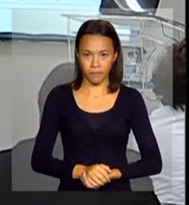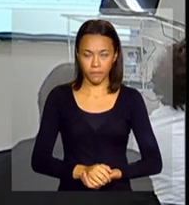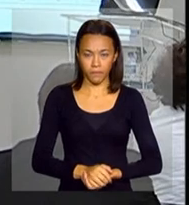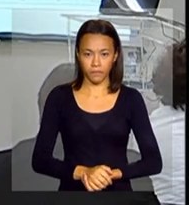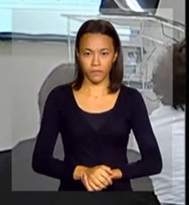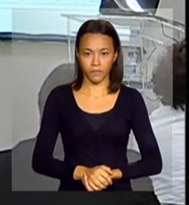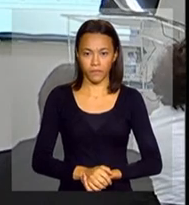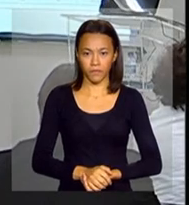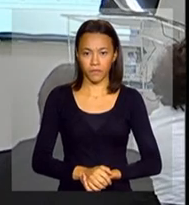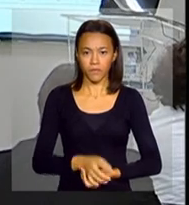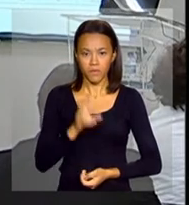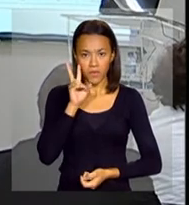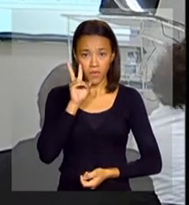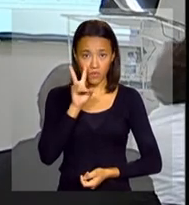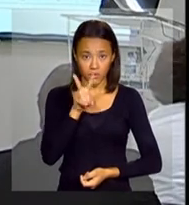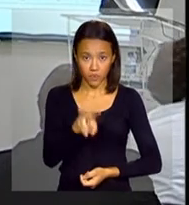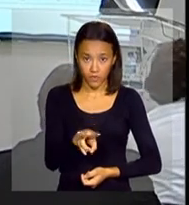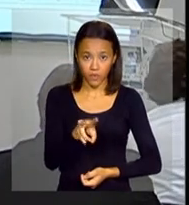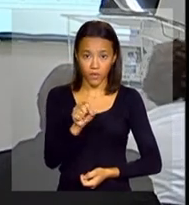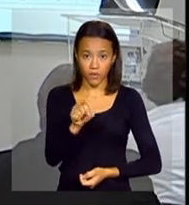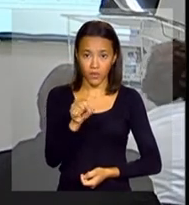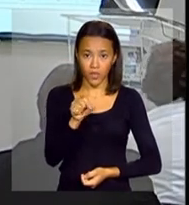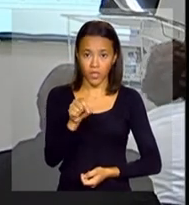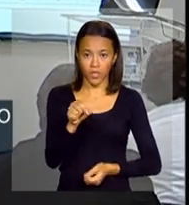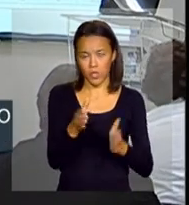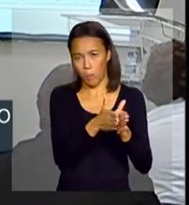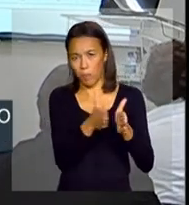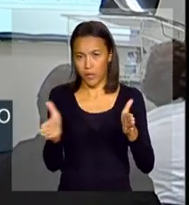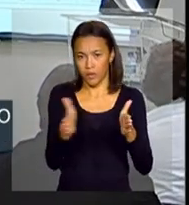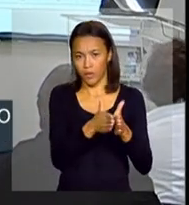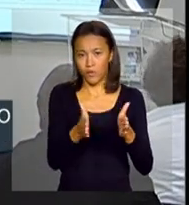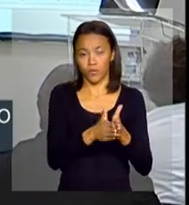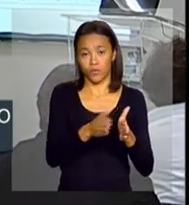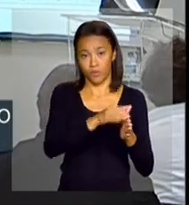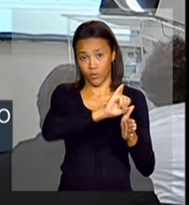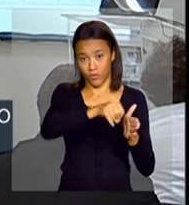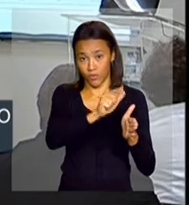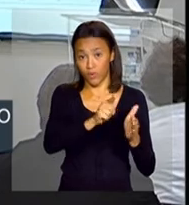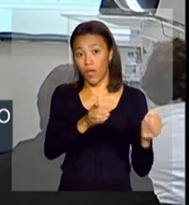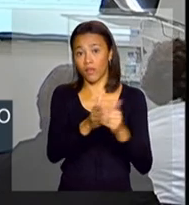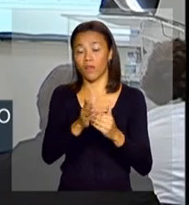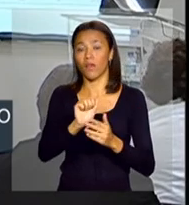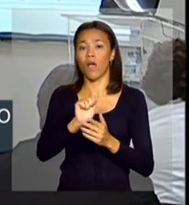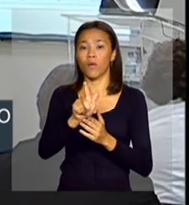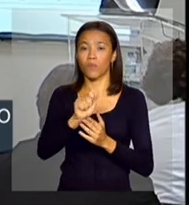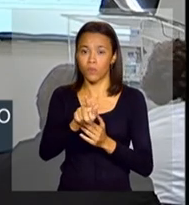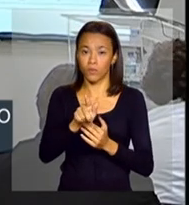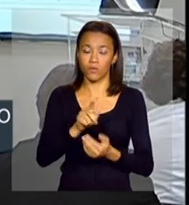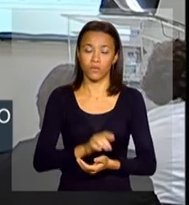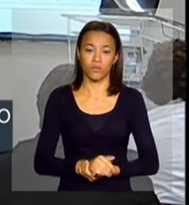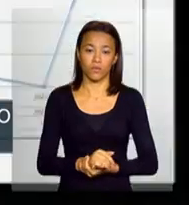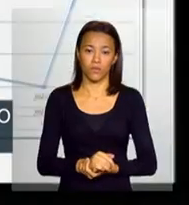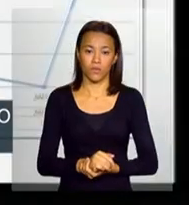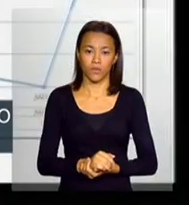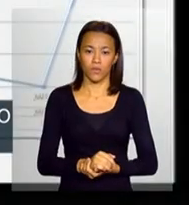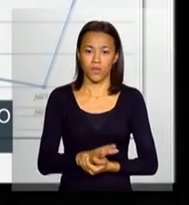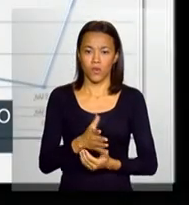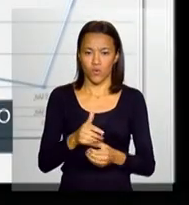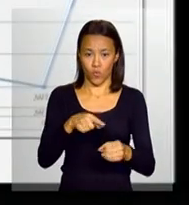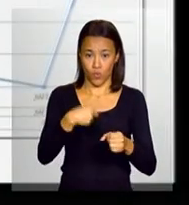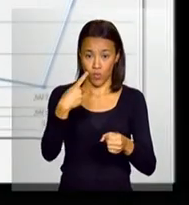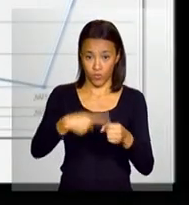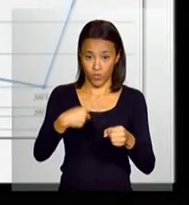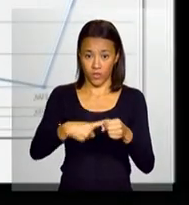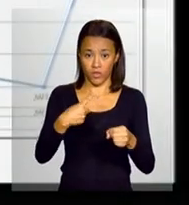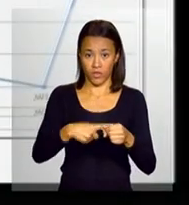E esse salto se dá, na verdade, no período de julho a agosto, ministra. Né? Se não me engano, o município foi